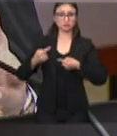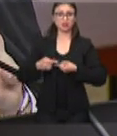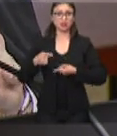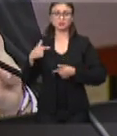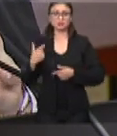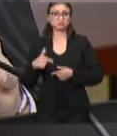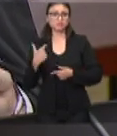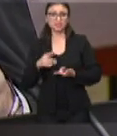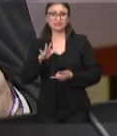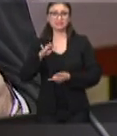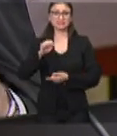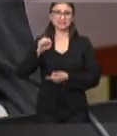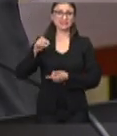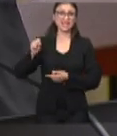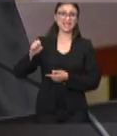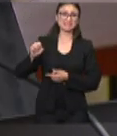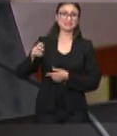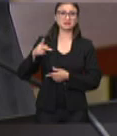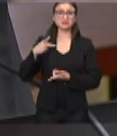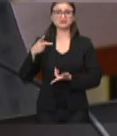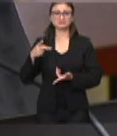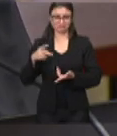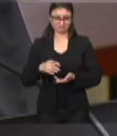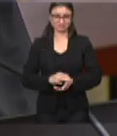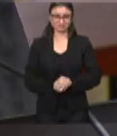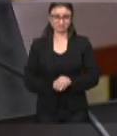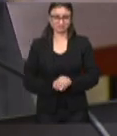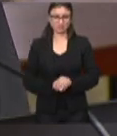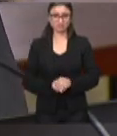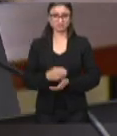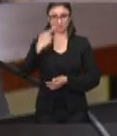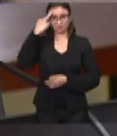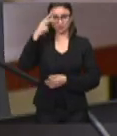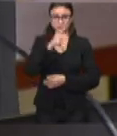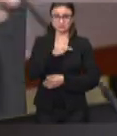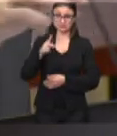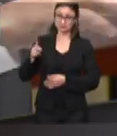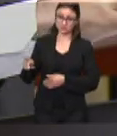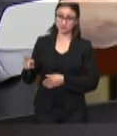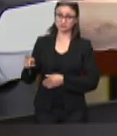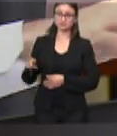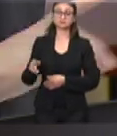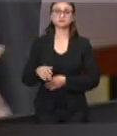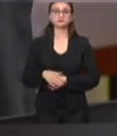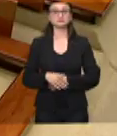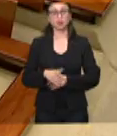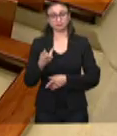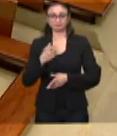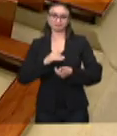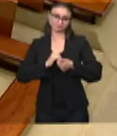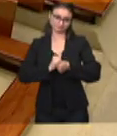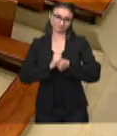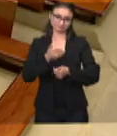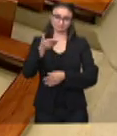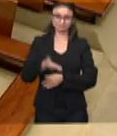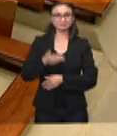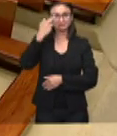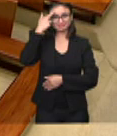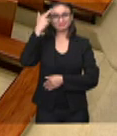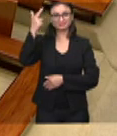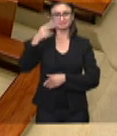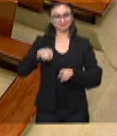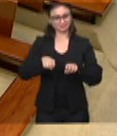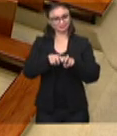uma tese, daí nós vamos virar um código. Senhora presidente, pela ordem, não. Primeiro saudando Vossa Excelência, os